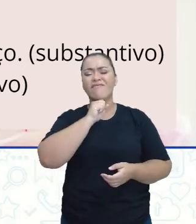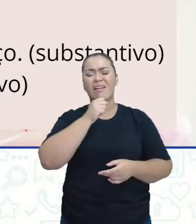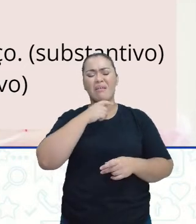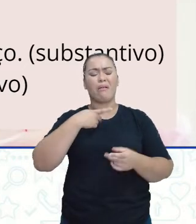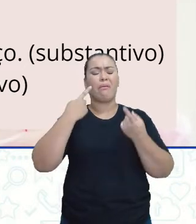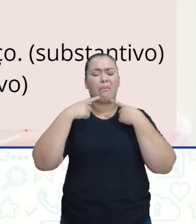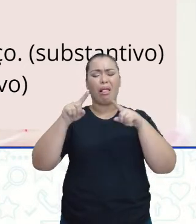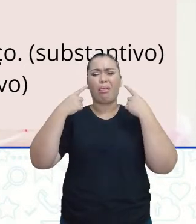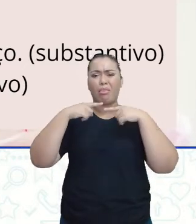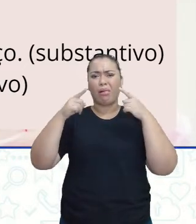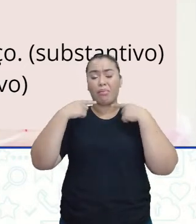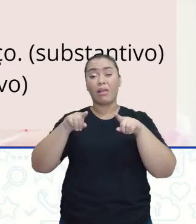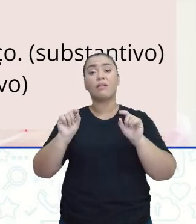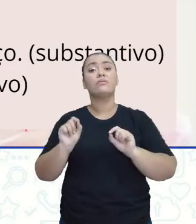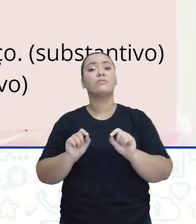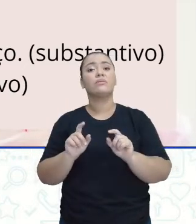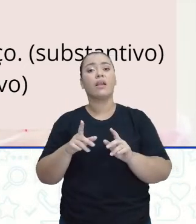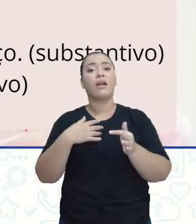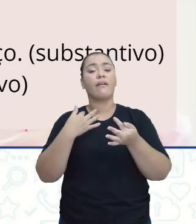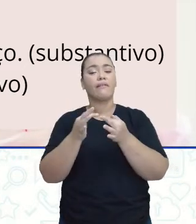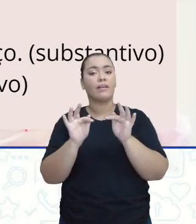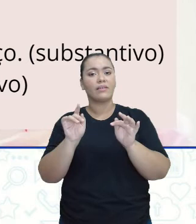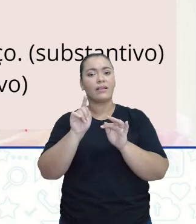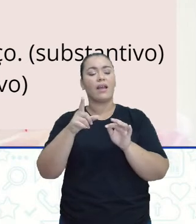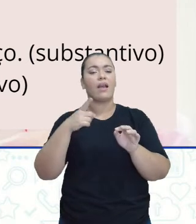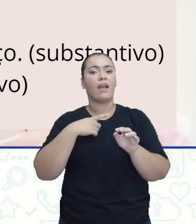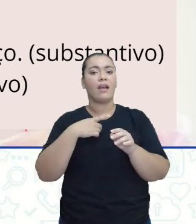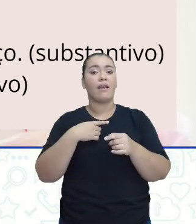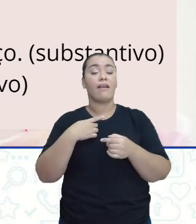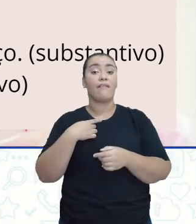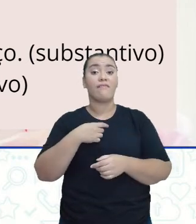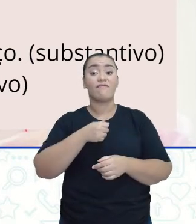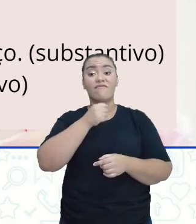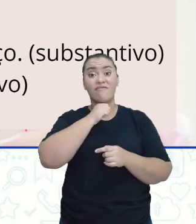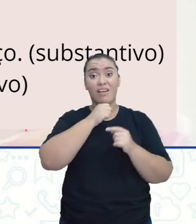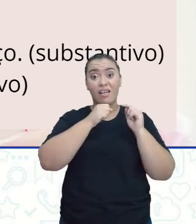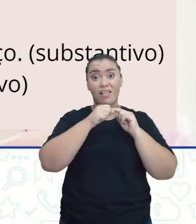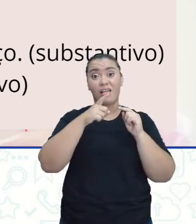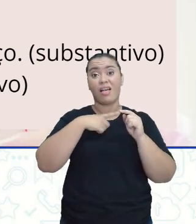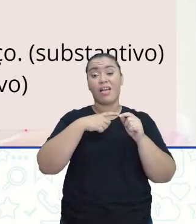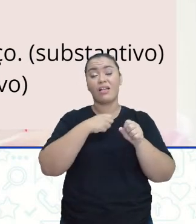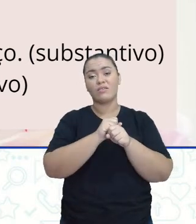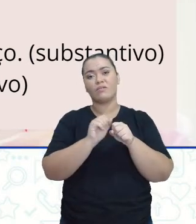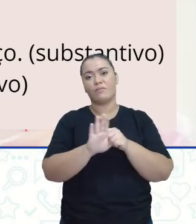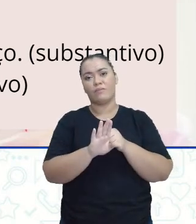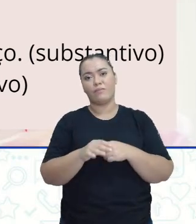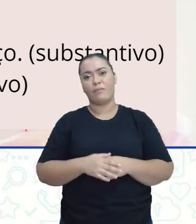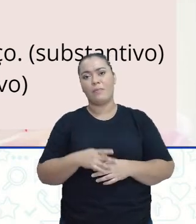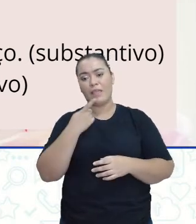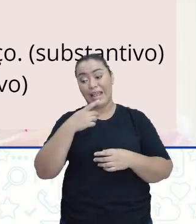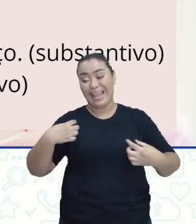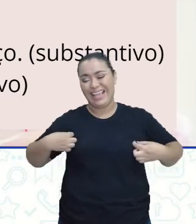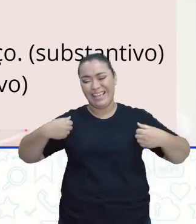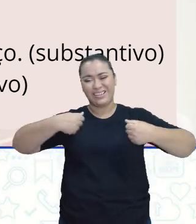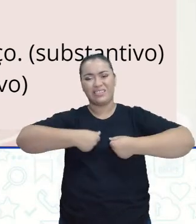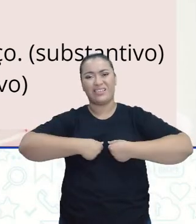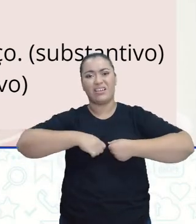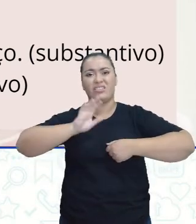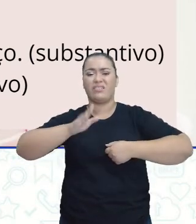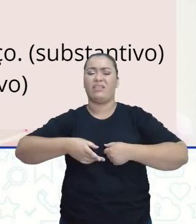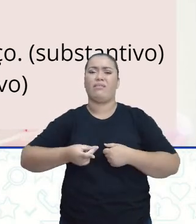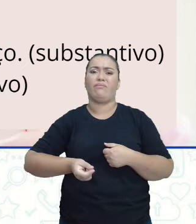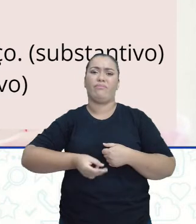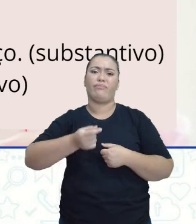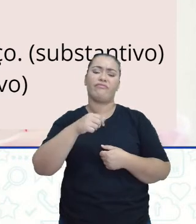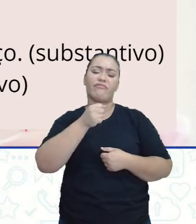reclamava de tudo. Aqui eu tenho o quê? Um substantivo. Esse casaco já está muito velho. Então, aqui a gente tem o